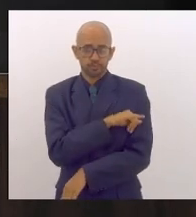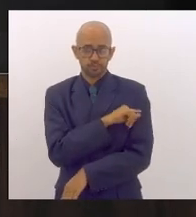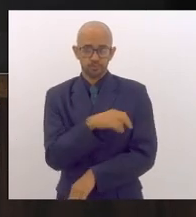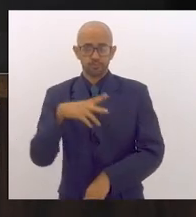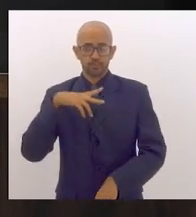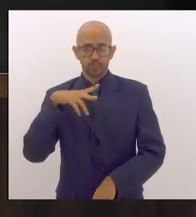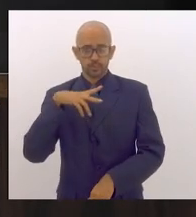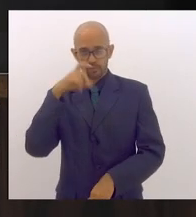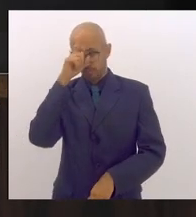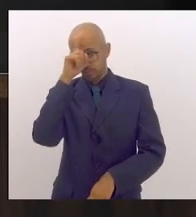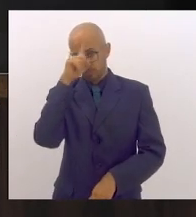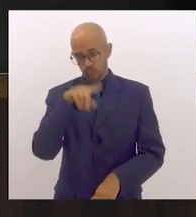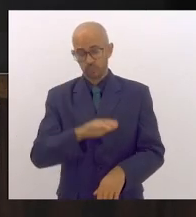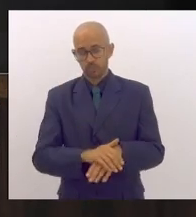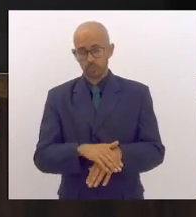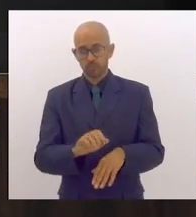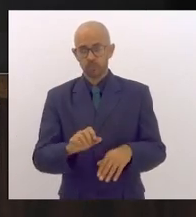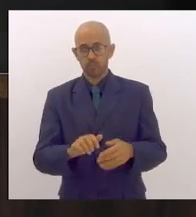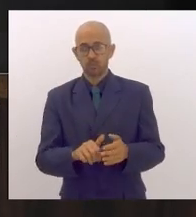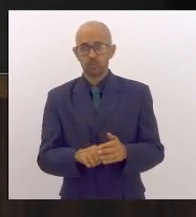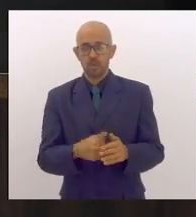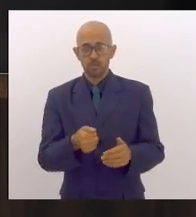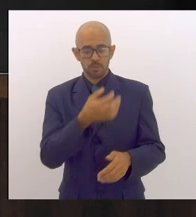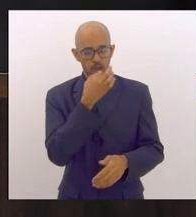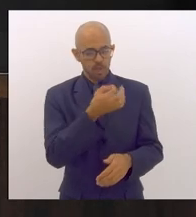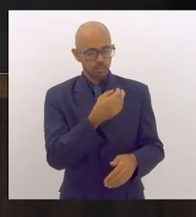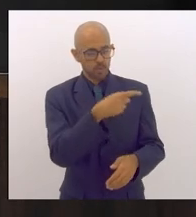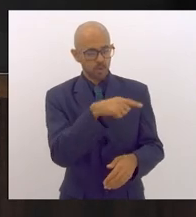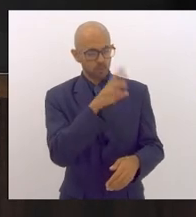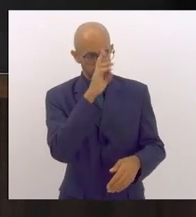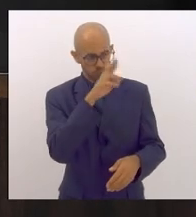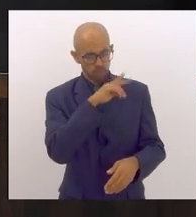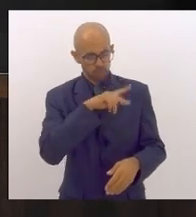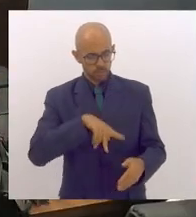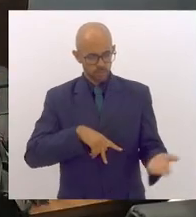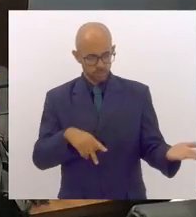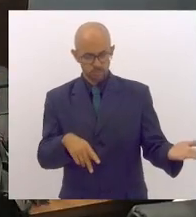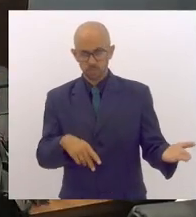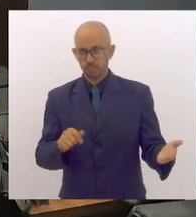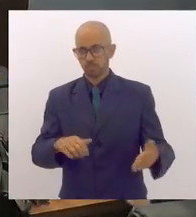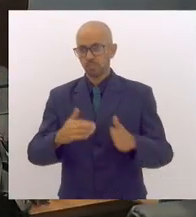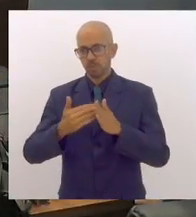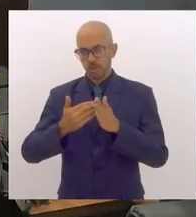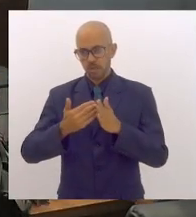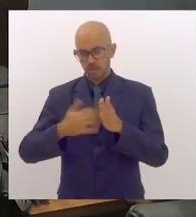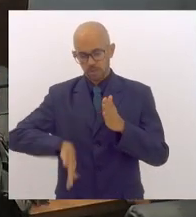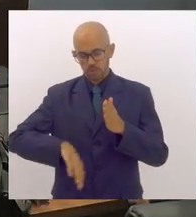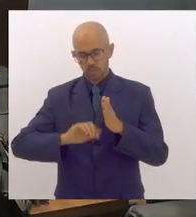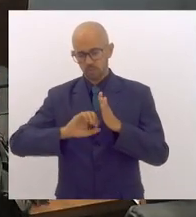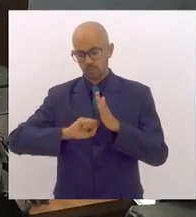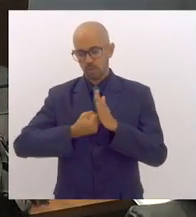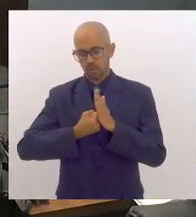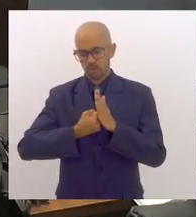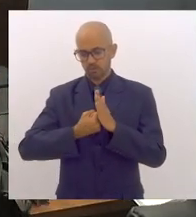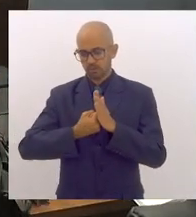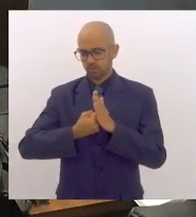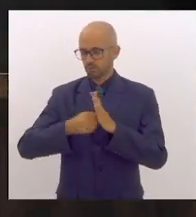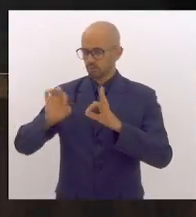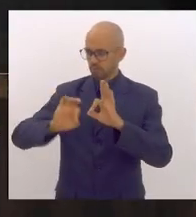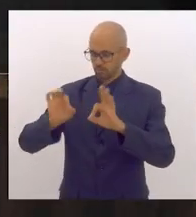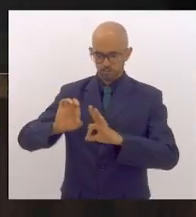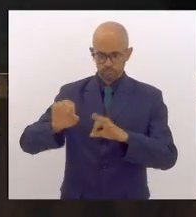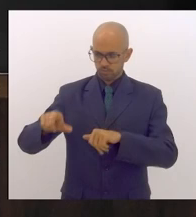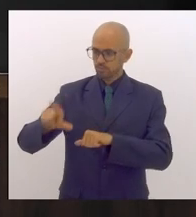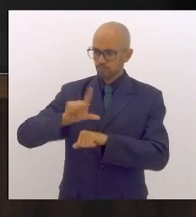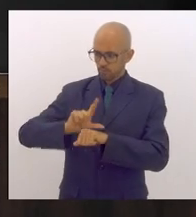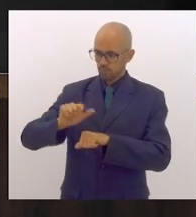Emendas Constitucionais e Vetos, para emitir parecer, senhor presidente. Pela derrubada, senhor presidente. Presidente, questão de ordem. Questão de ordem,